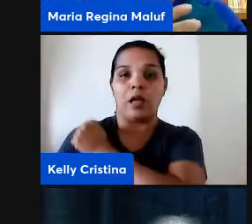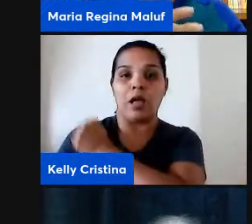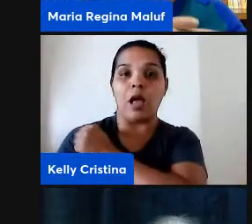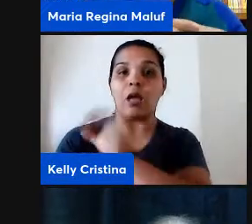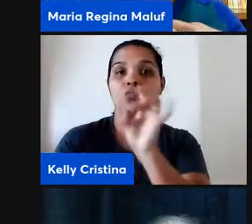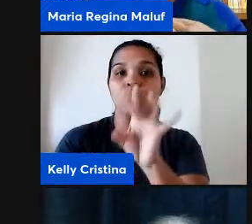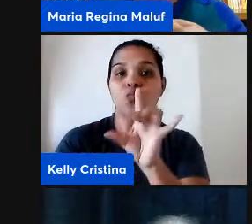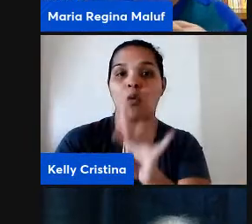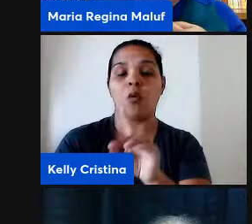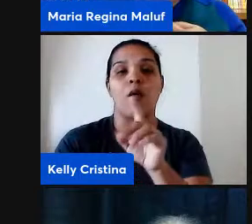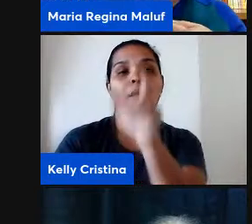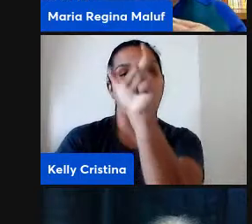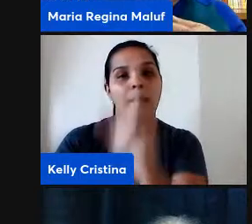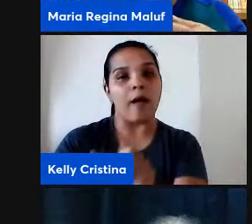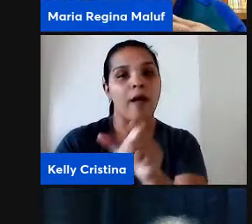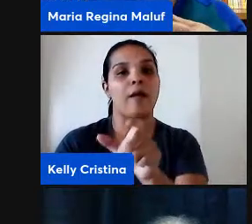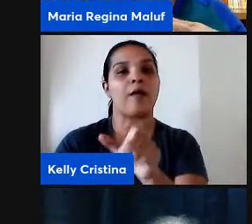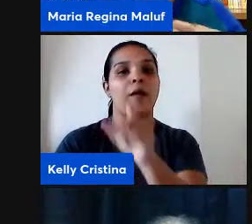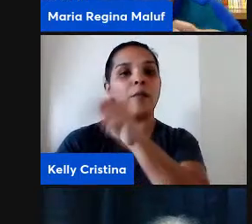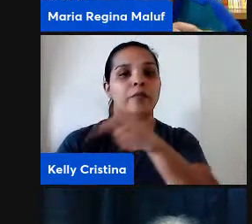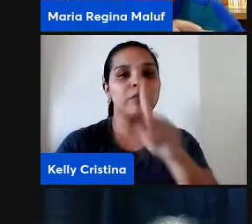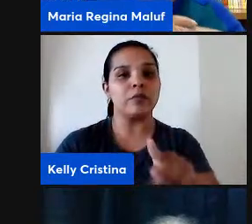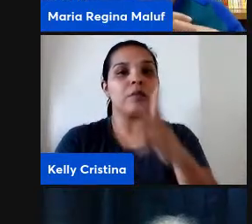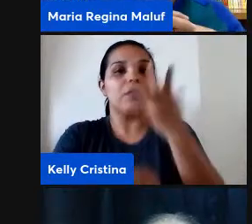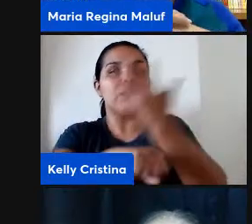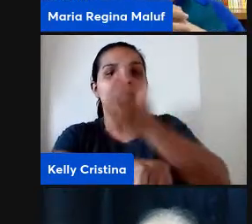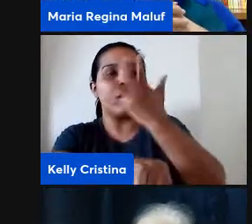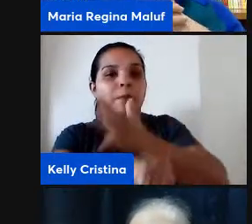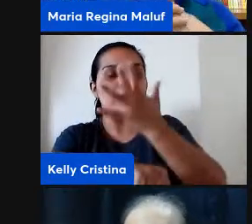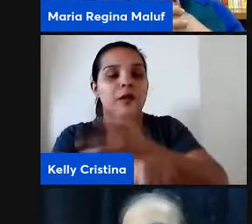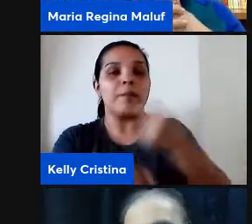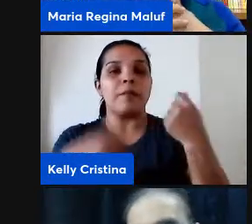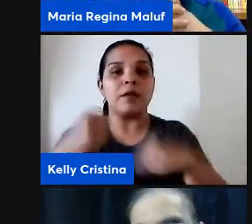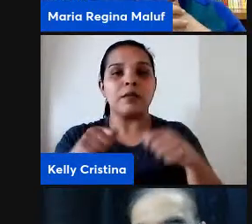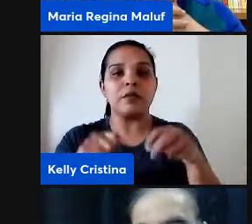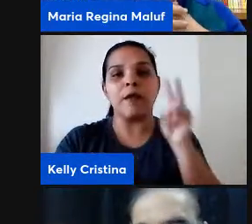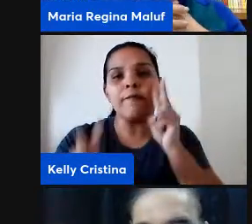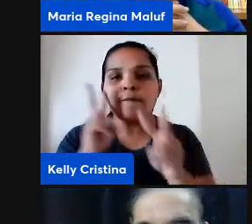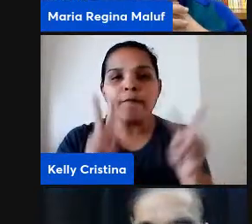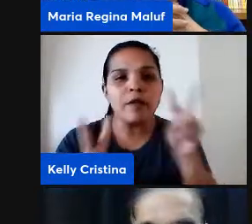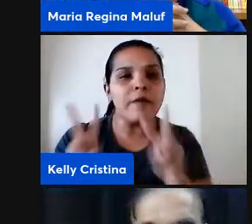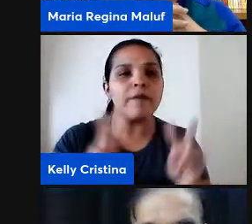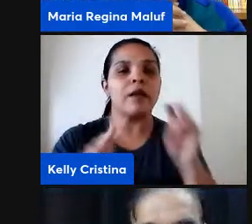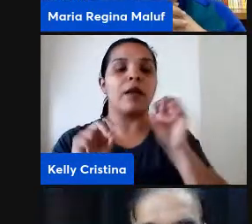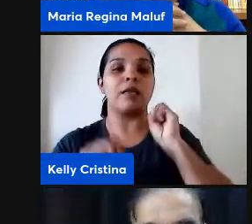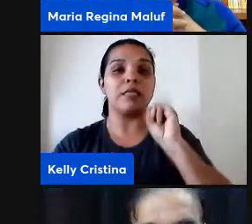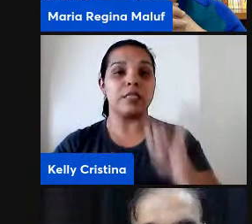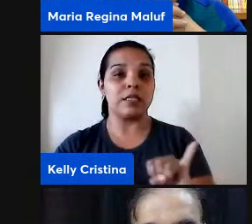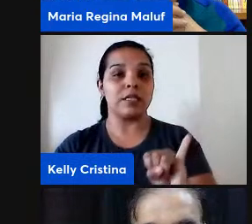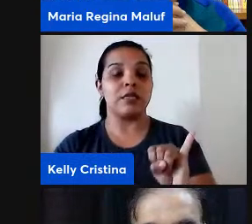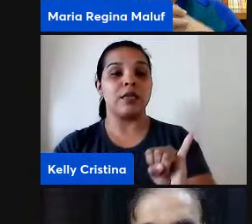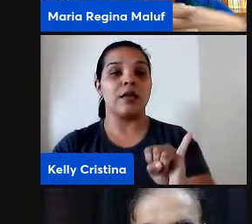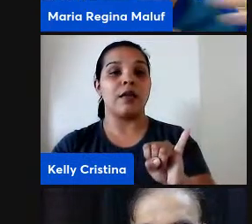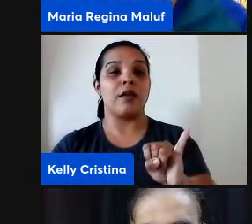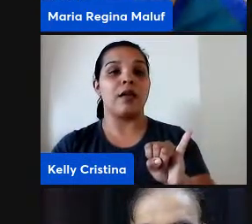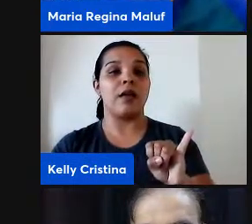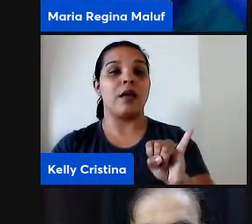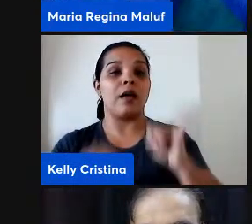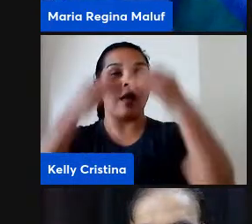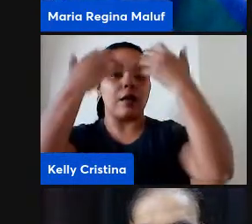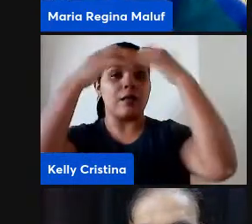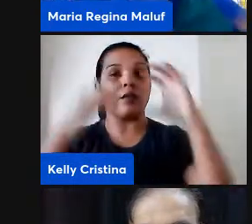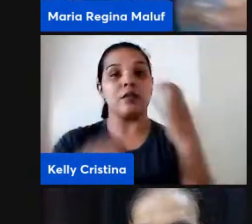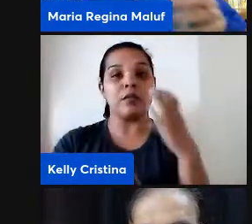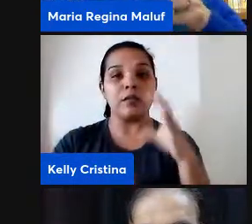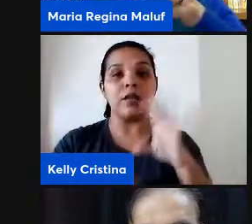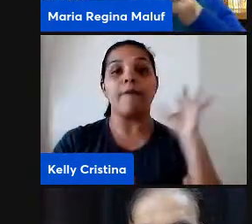a ele, que na sua prática deve verificar se as evidências científicas são ou não